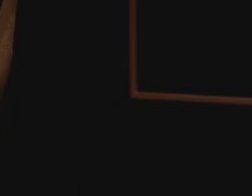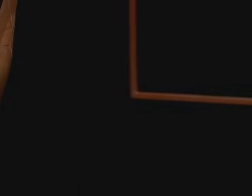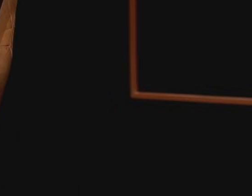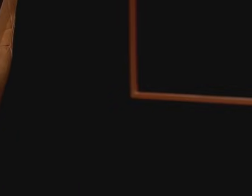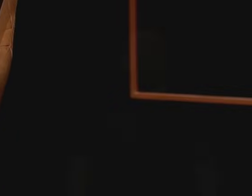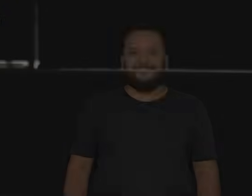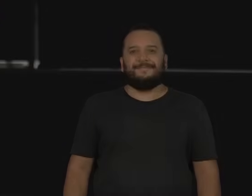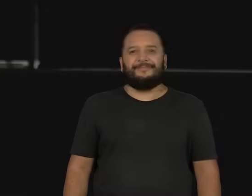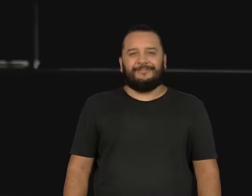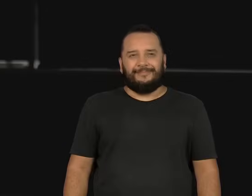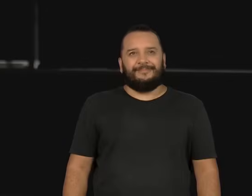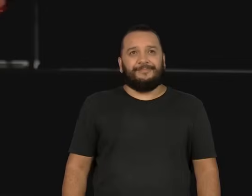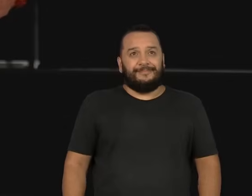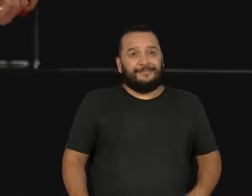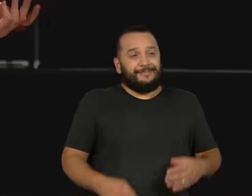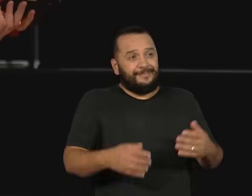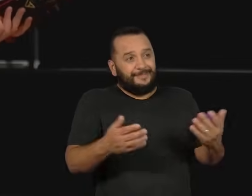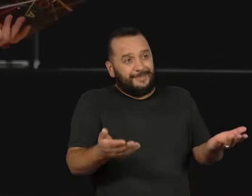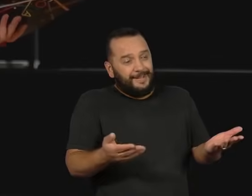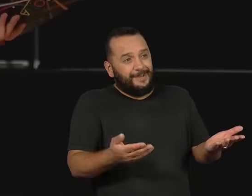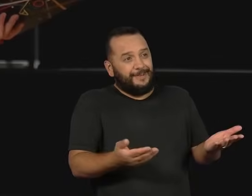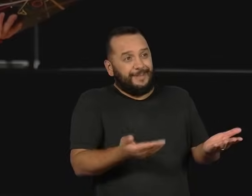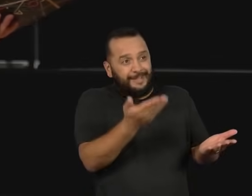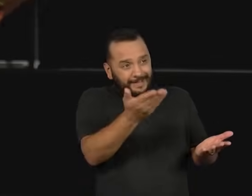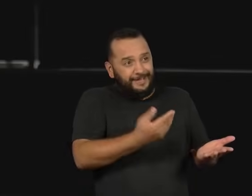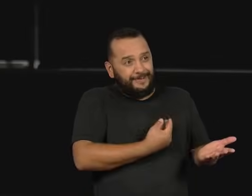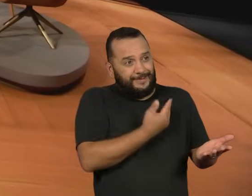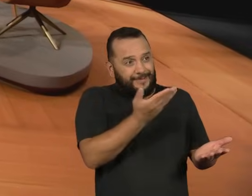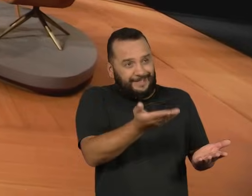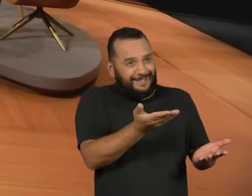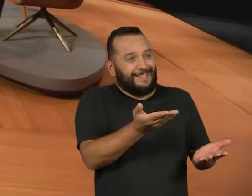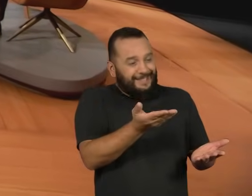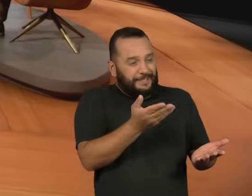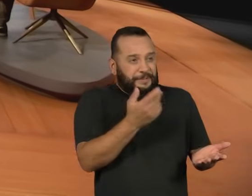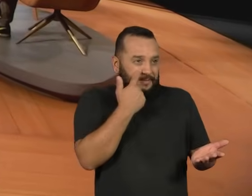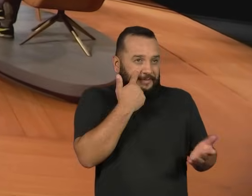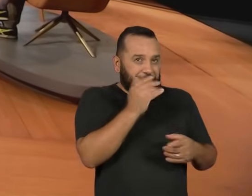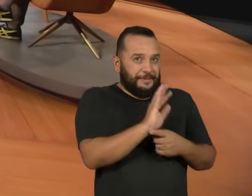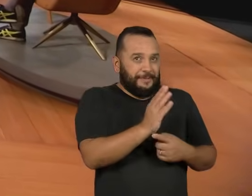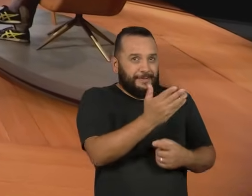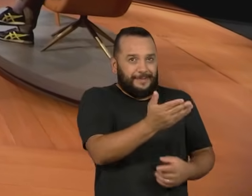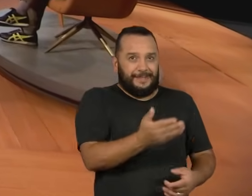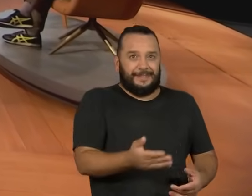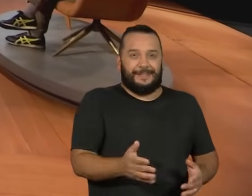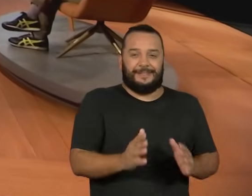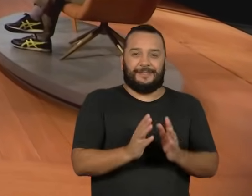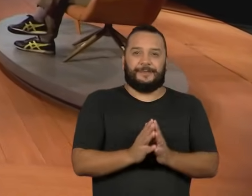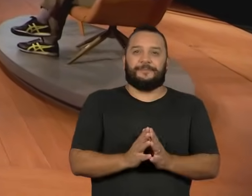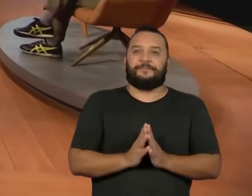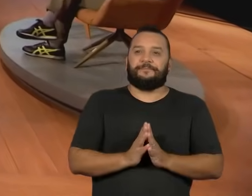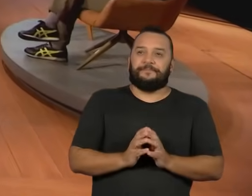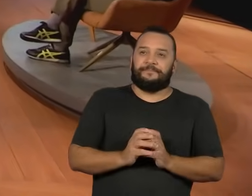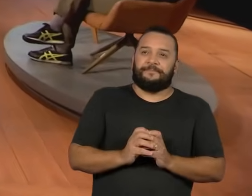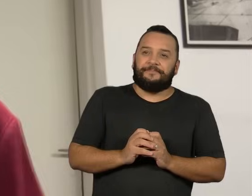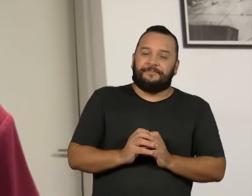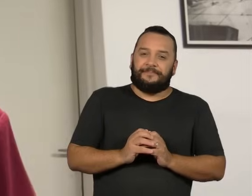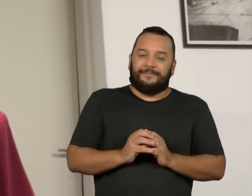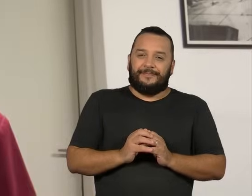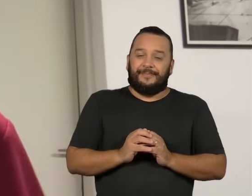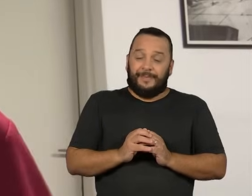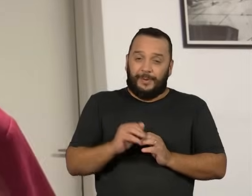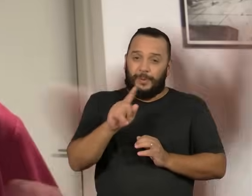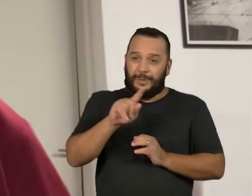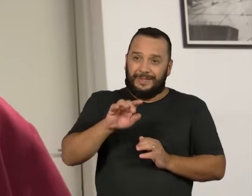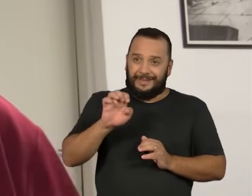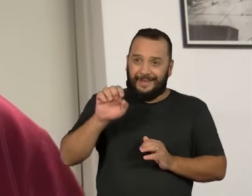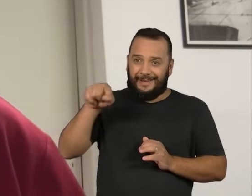E claro que não podia faltar, então, ele aqui falando com você, né? Bom, eu acho que o Zé é um professor e